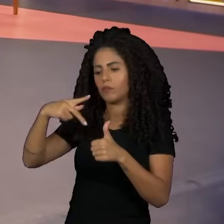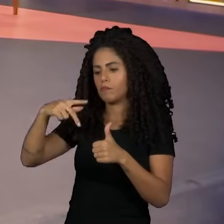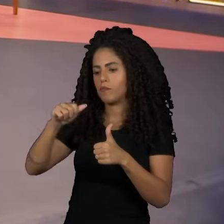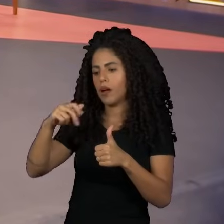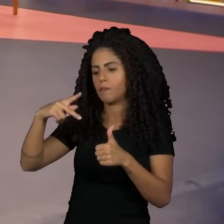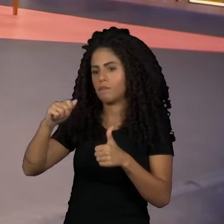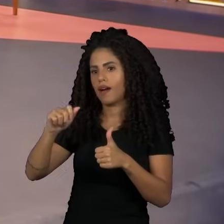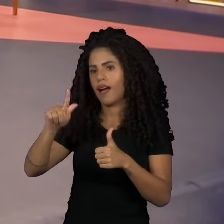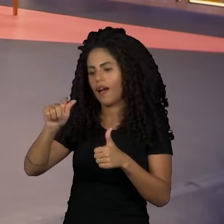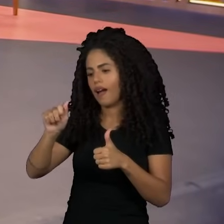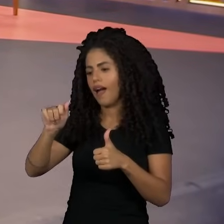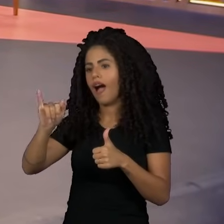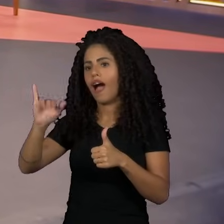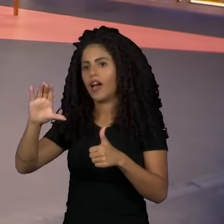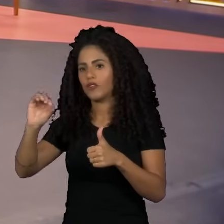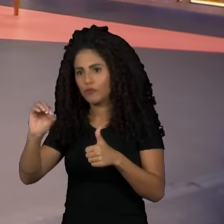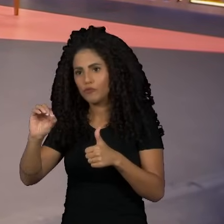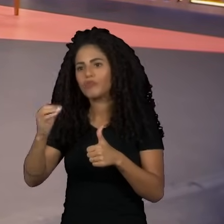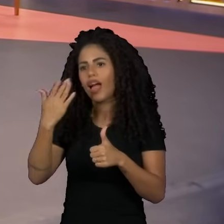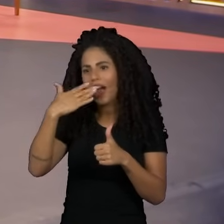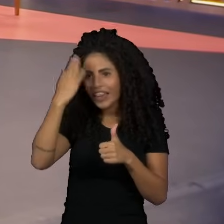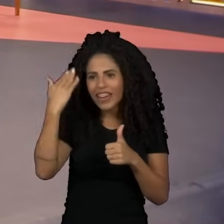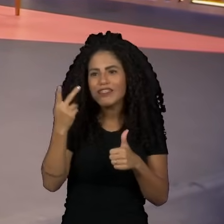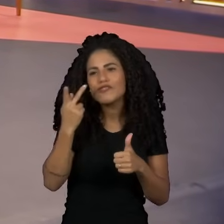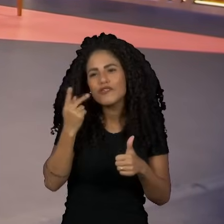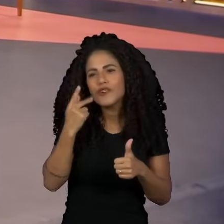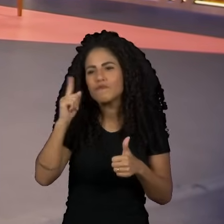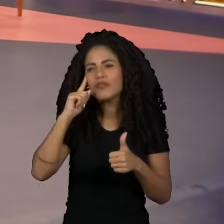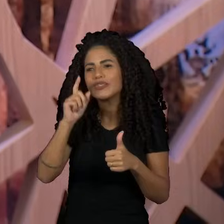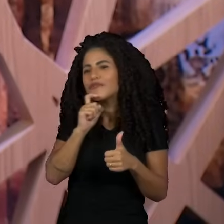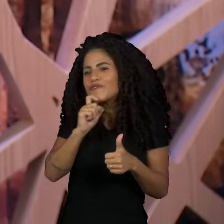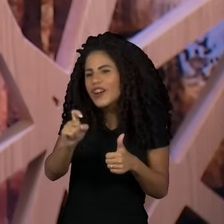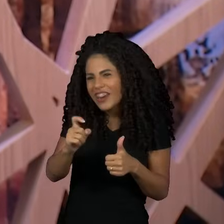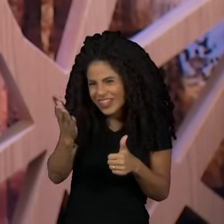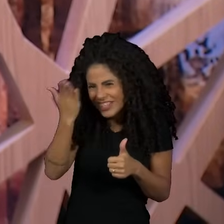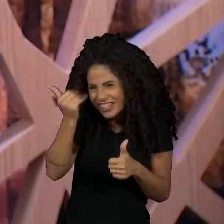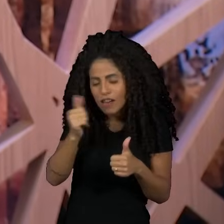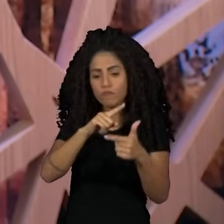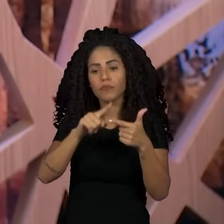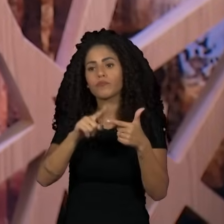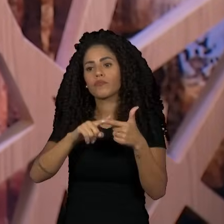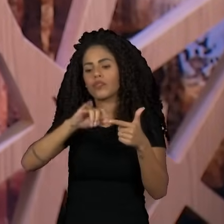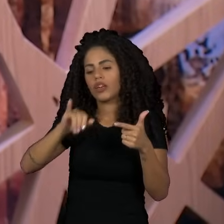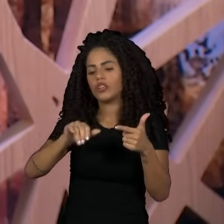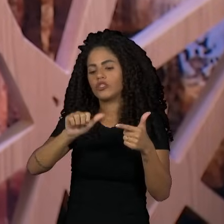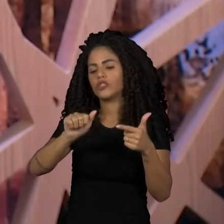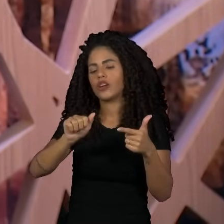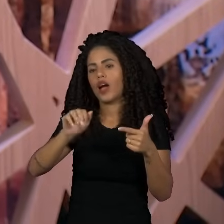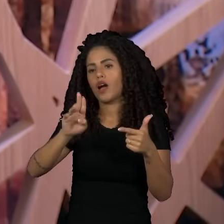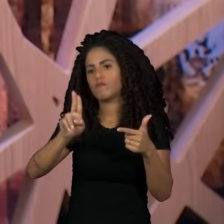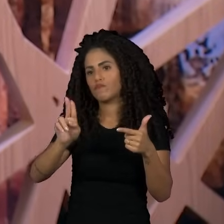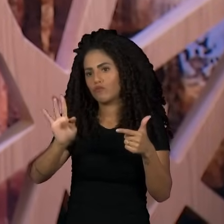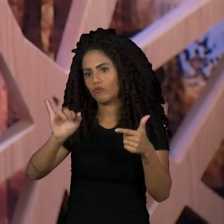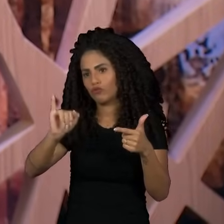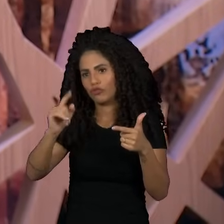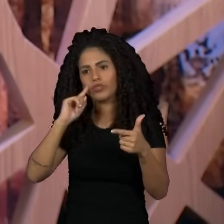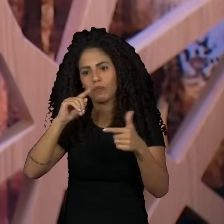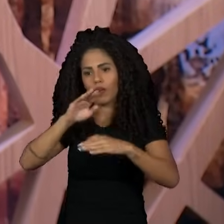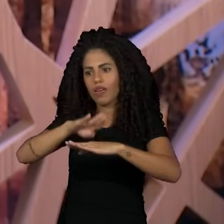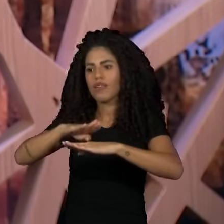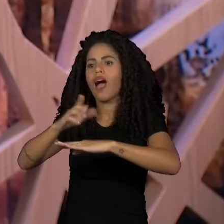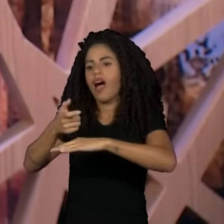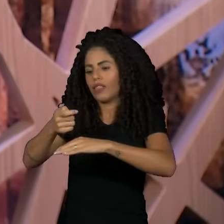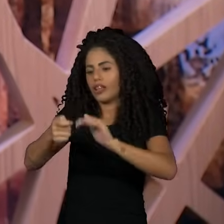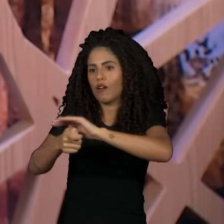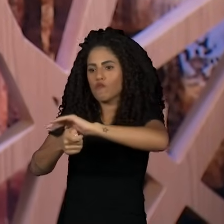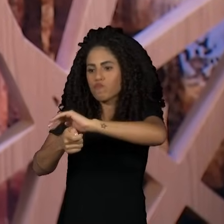alguma avó que tem papagaio verdadeiro? Sim. Ou um jabuti, por exemplo. E as aves canoras, né, que são os passarinhos, né, que cantam. Olha.